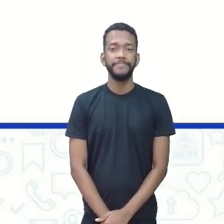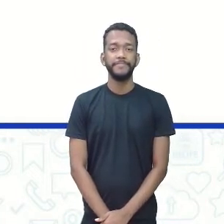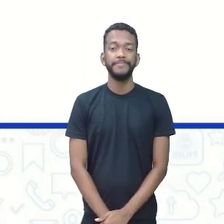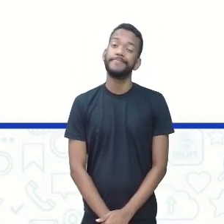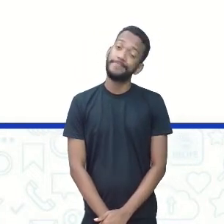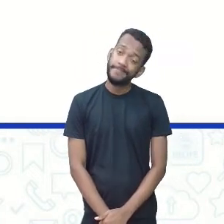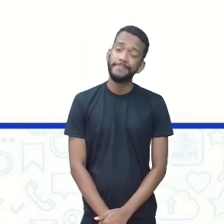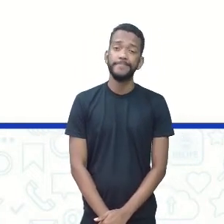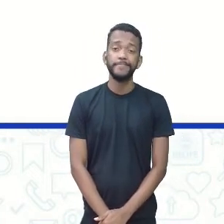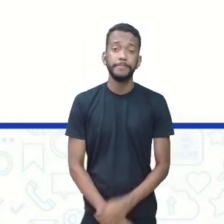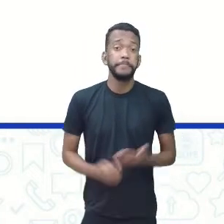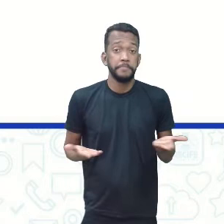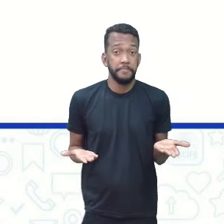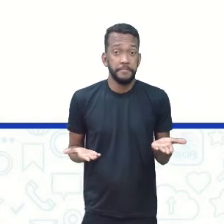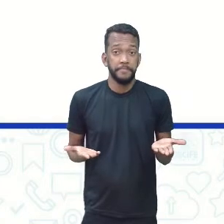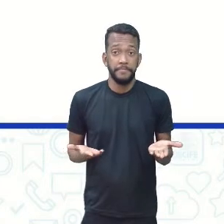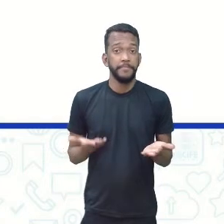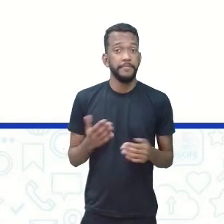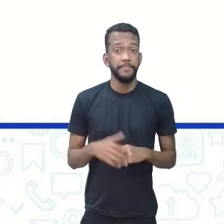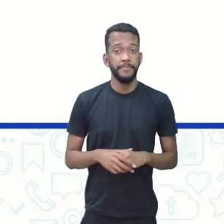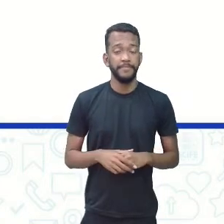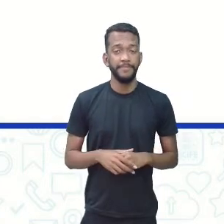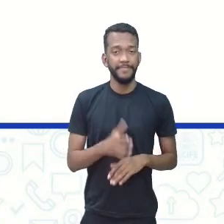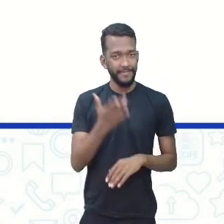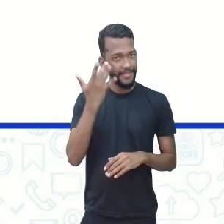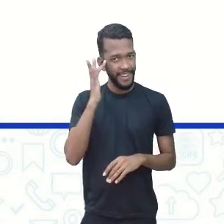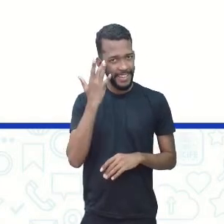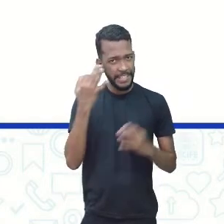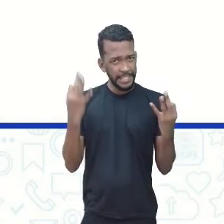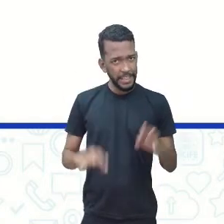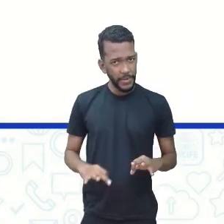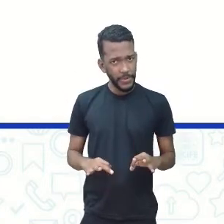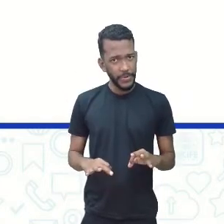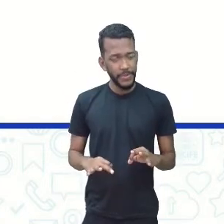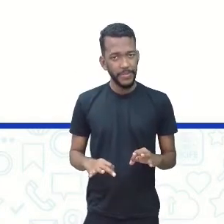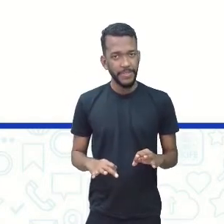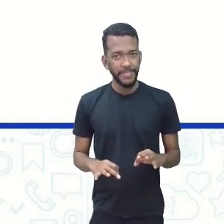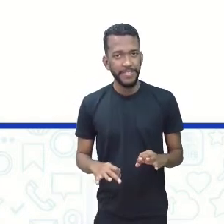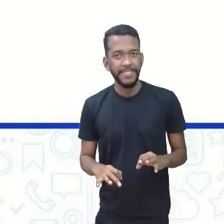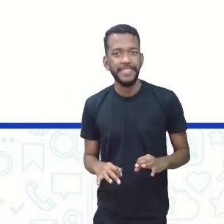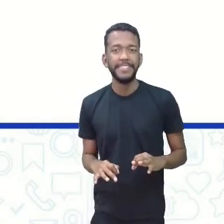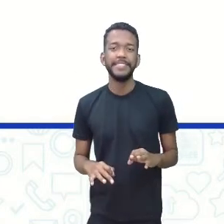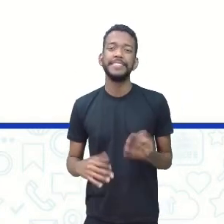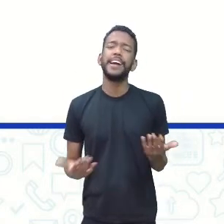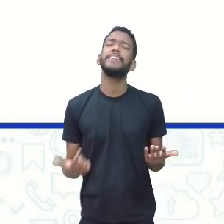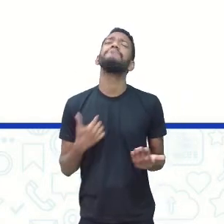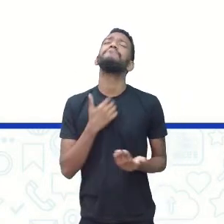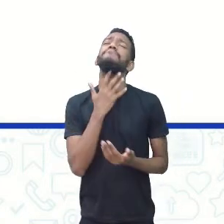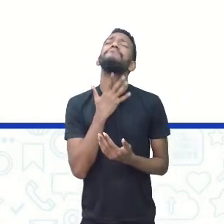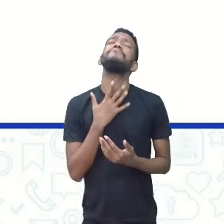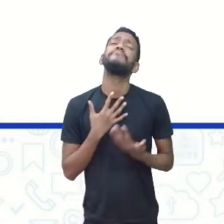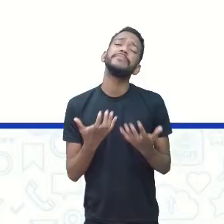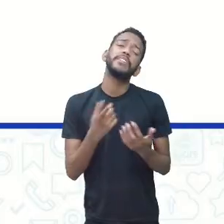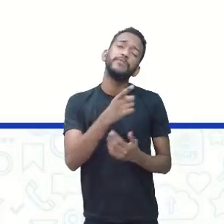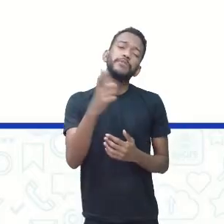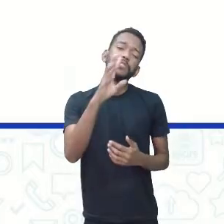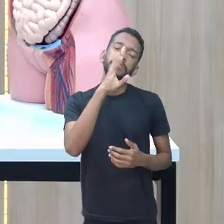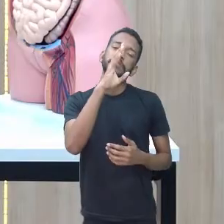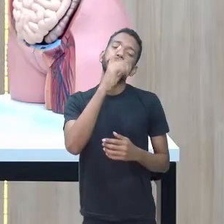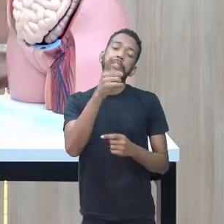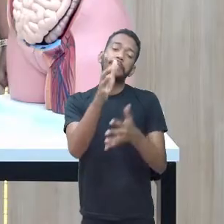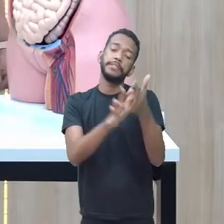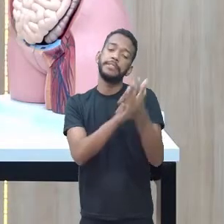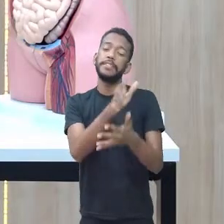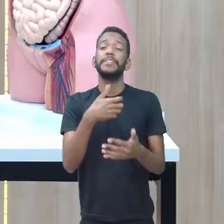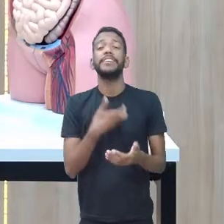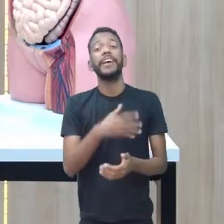E aí, será que acertaram? Ai, como eu gostaria de ouvir vocês. Logo, logo